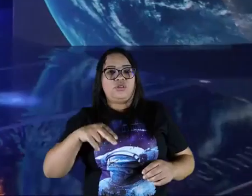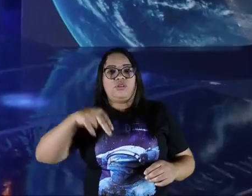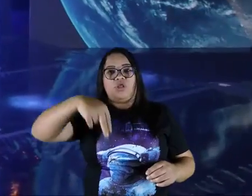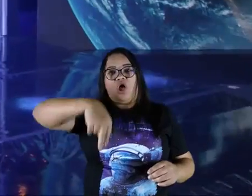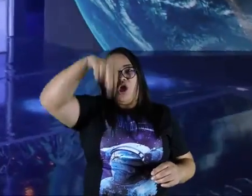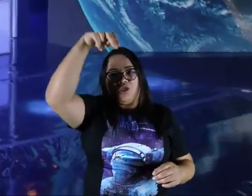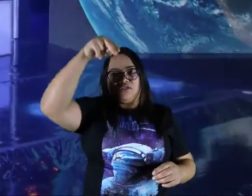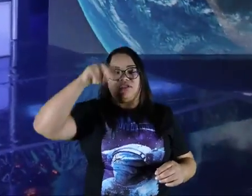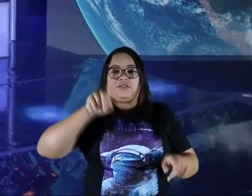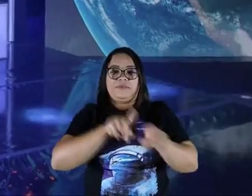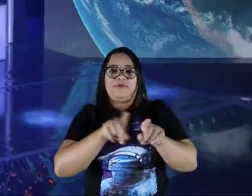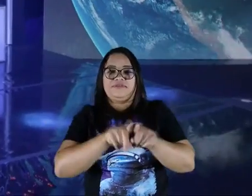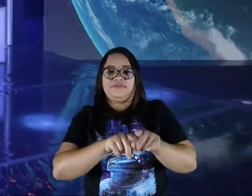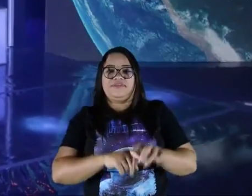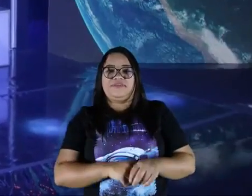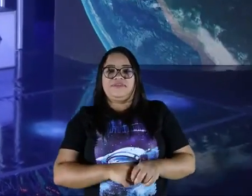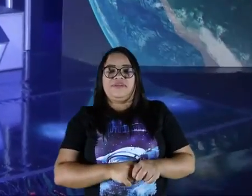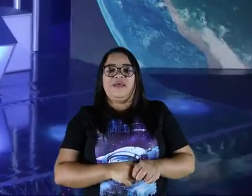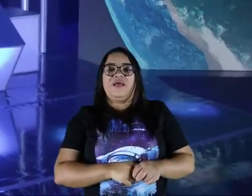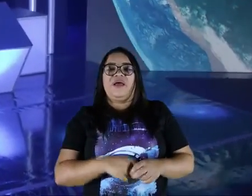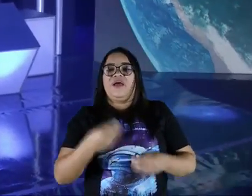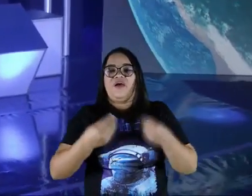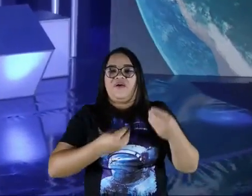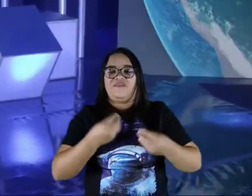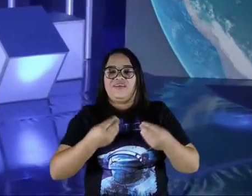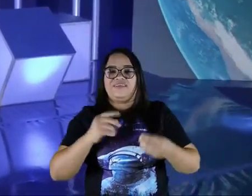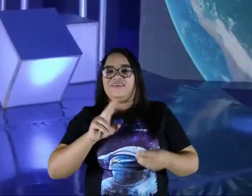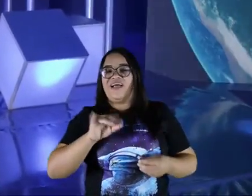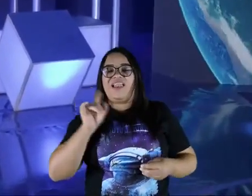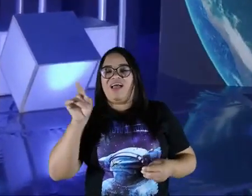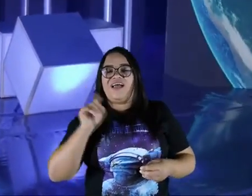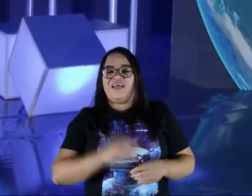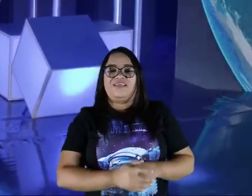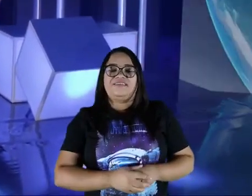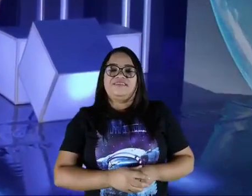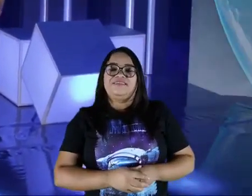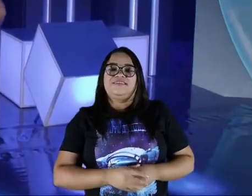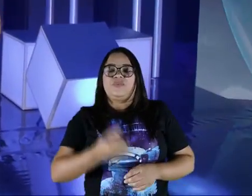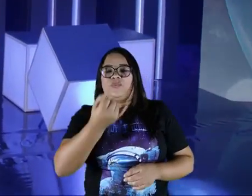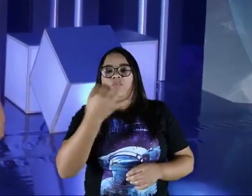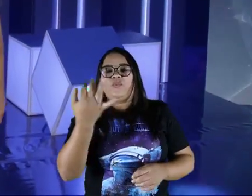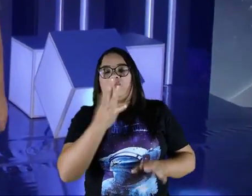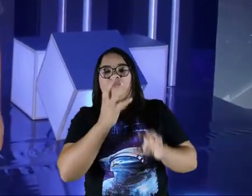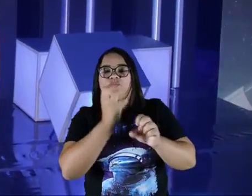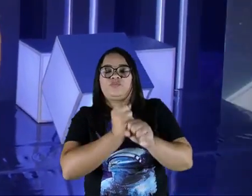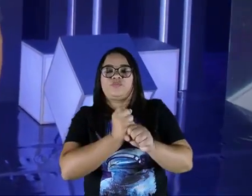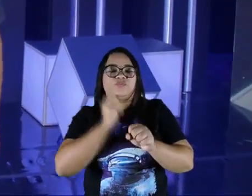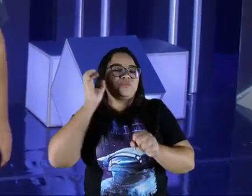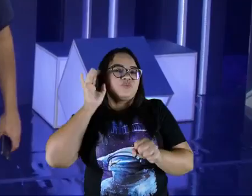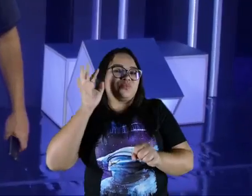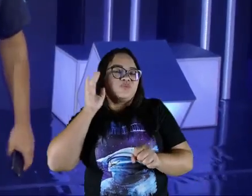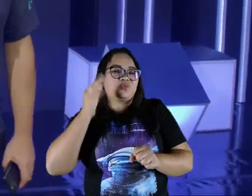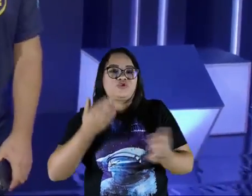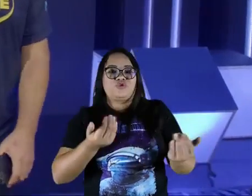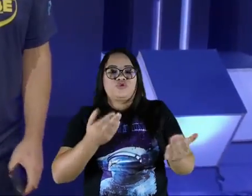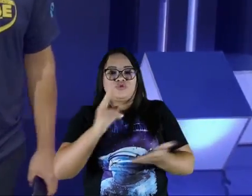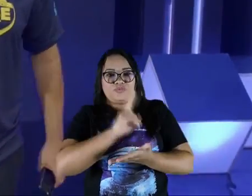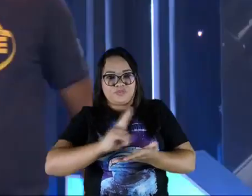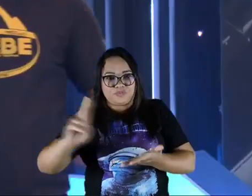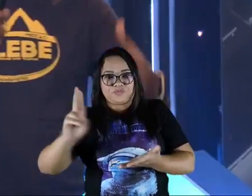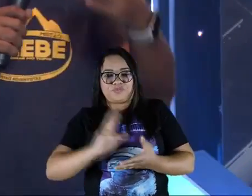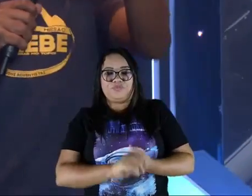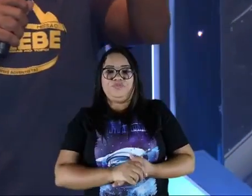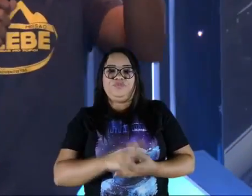Forte, esses Calebs tremendaço. Conta como vai ser a bênção. Quantos vocês sonham desses jovens universitários fazendo a